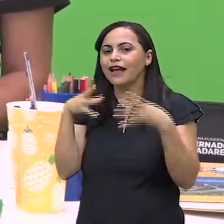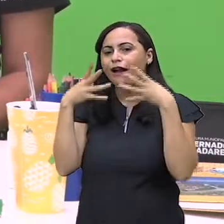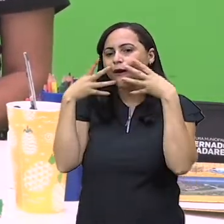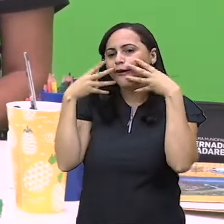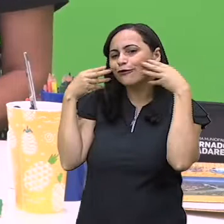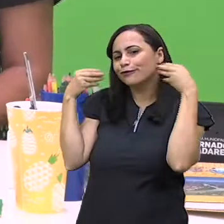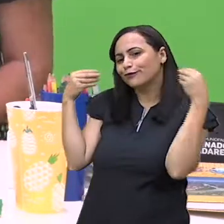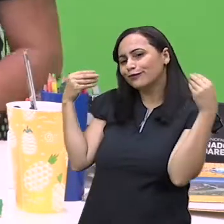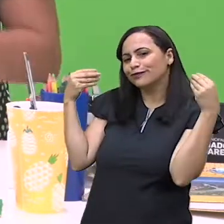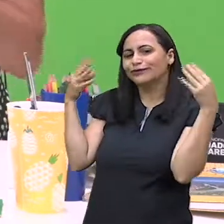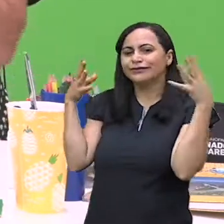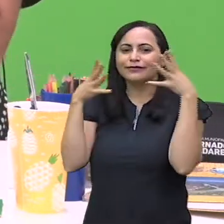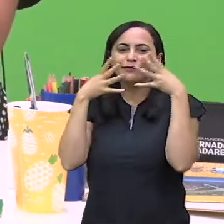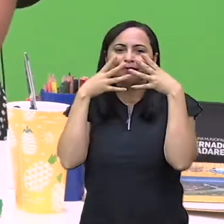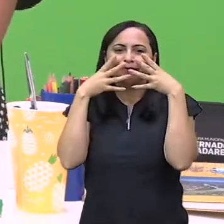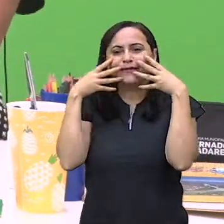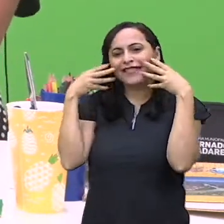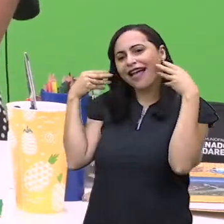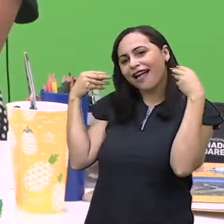Miau.